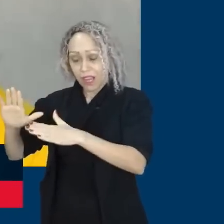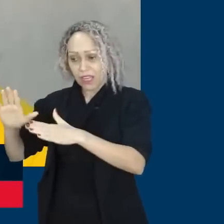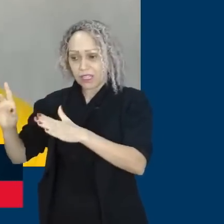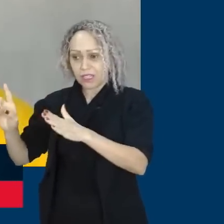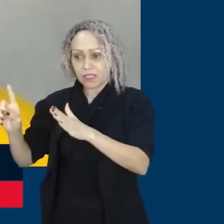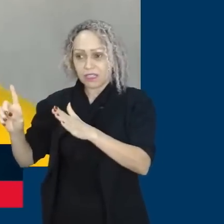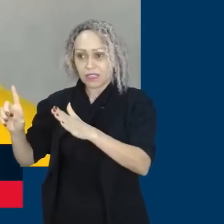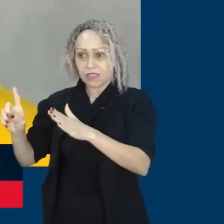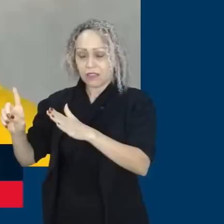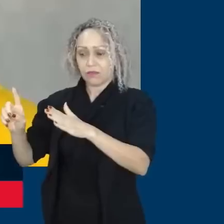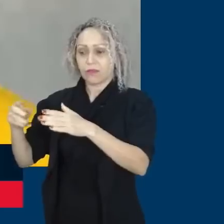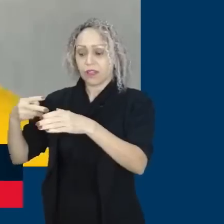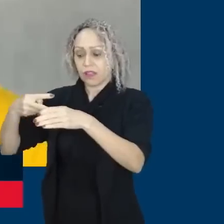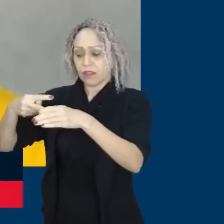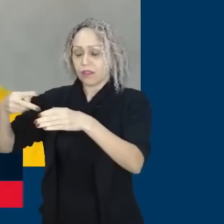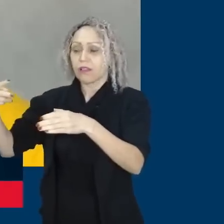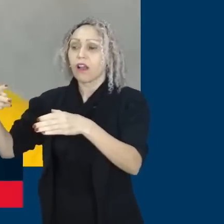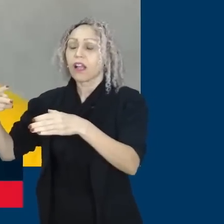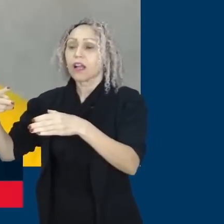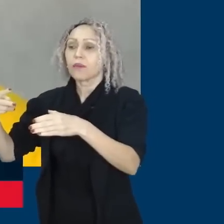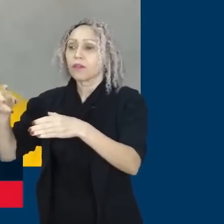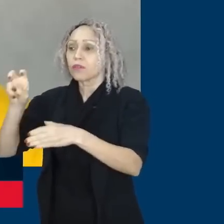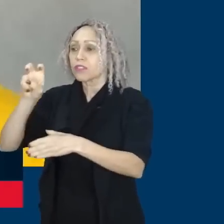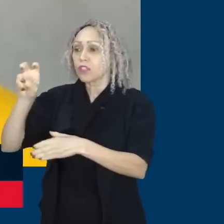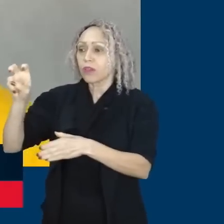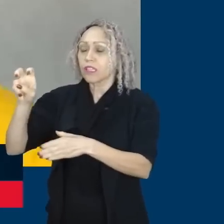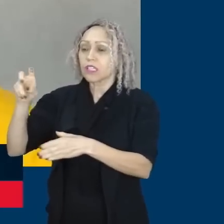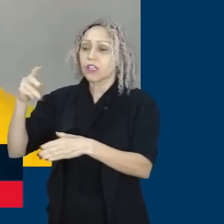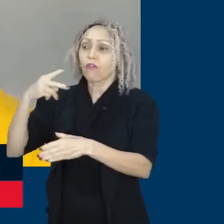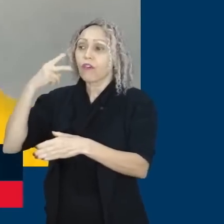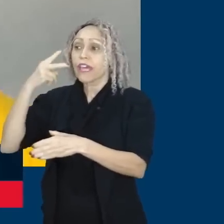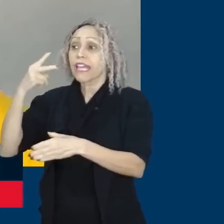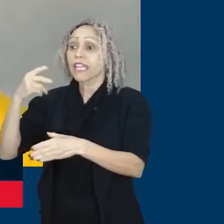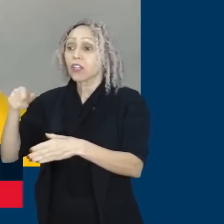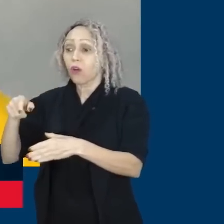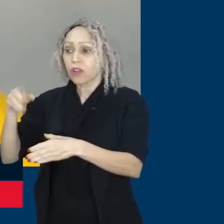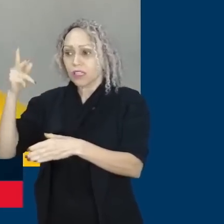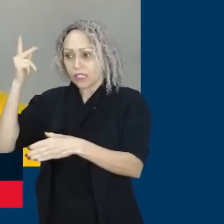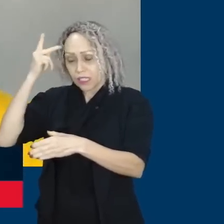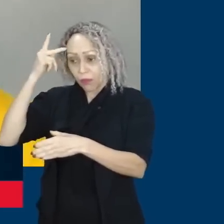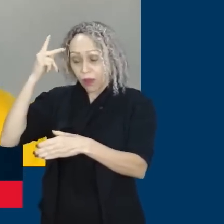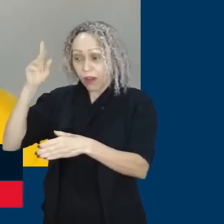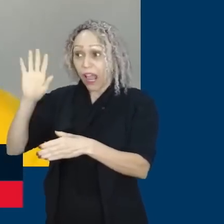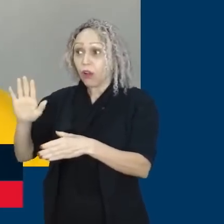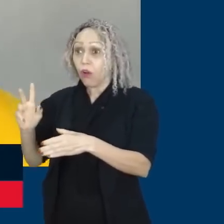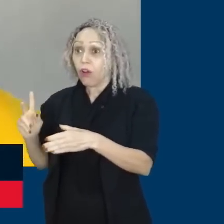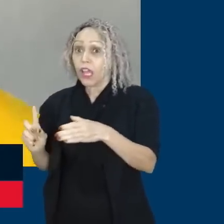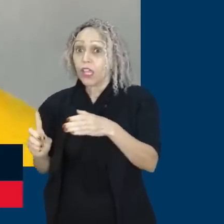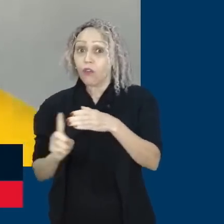uma Câmara com 55 vereadores, para um espaço onde agora a gente tem 513 deputados,